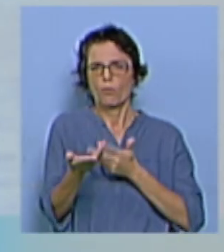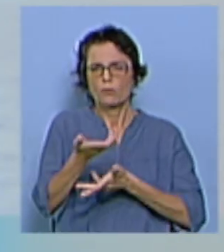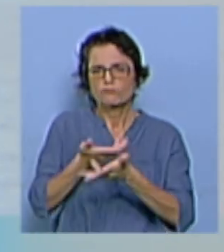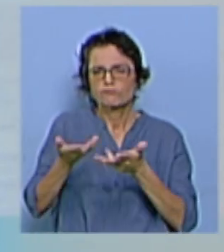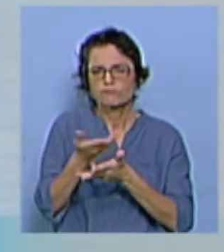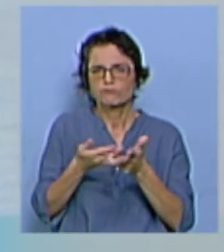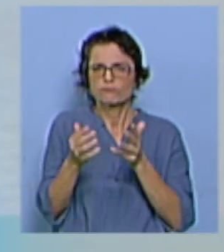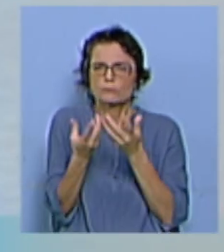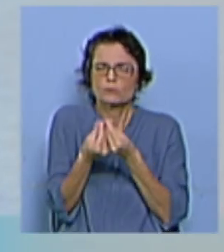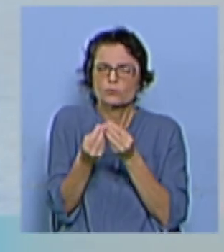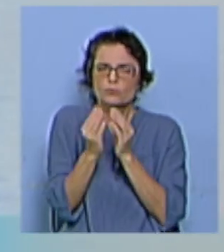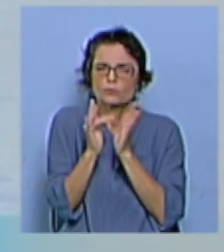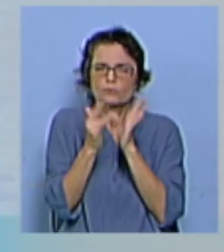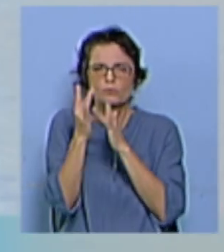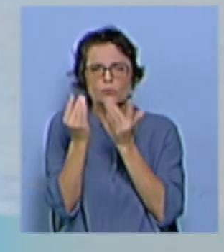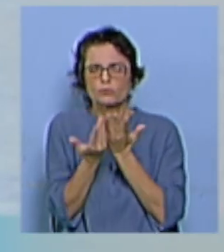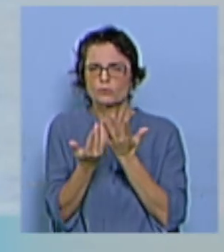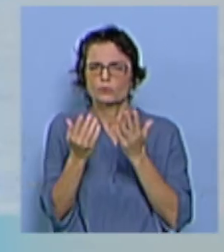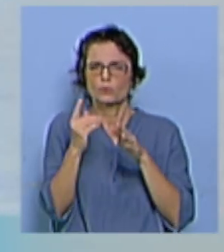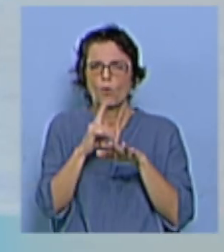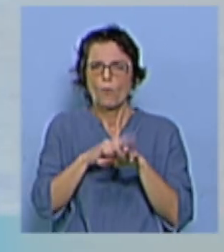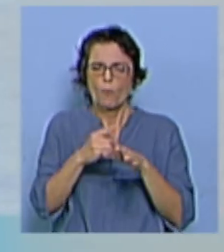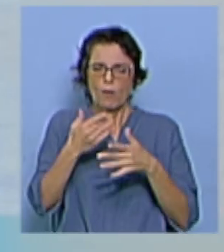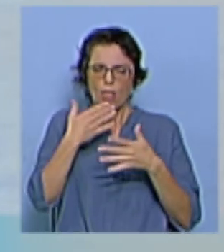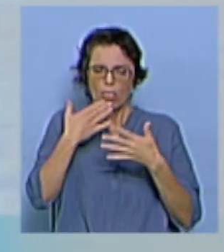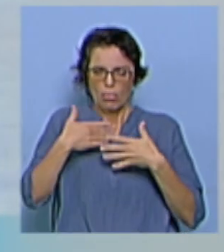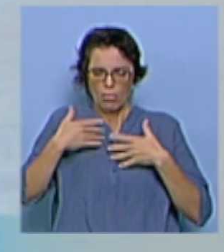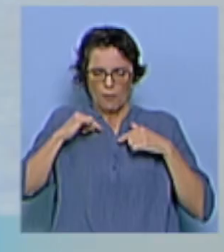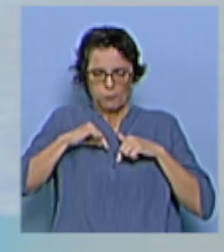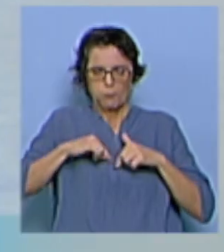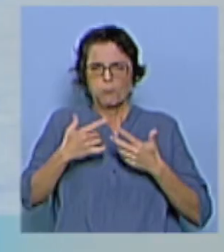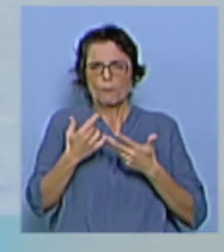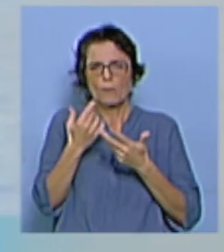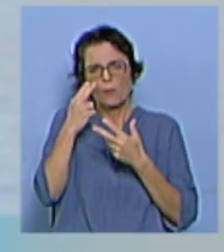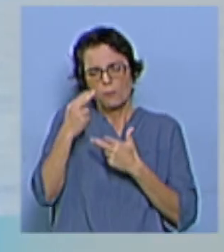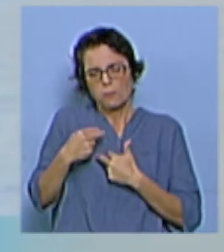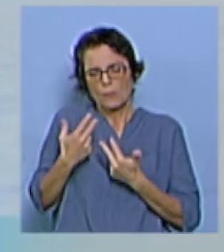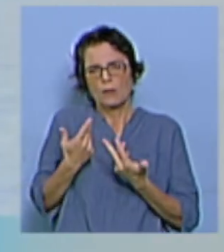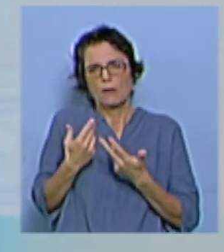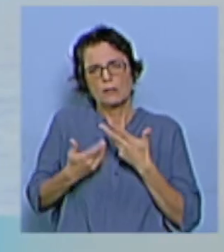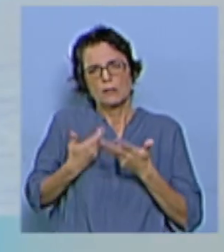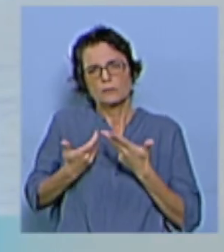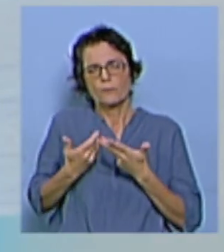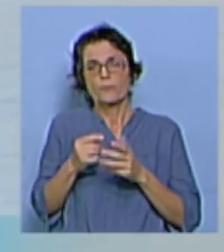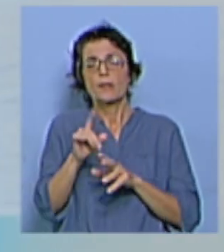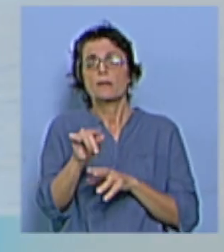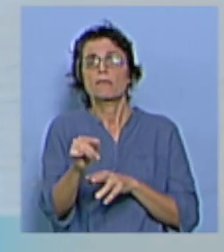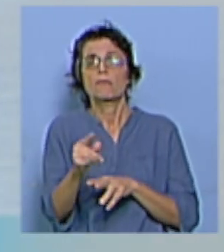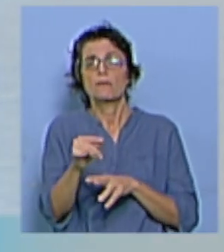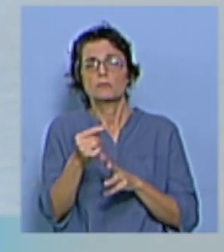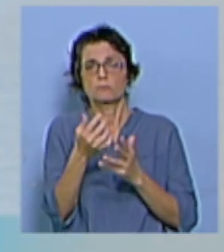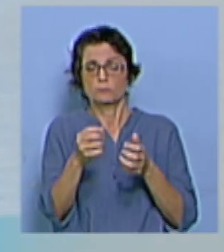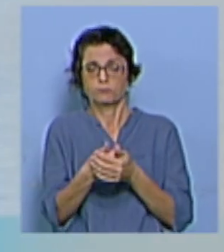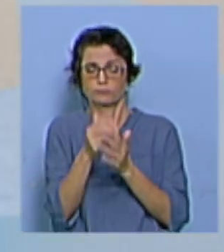a Jesus, como um momento de interioridade, e depois partimos do texto do Evangelho daquele domingo ou de uma outra das